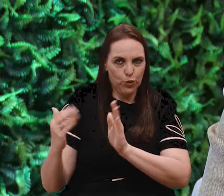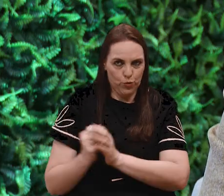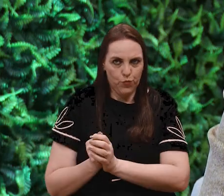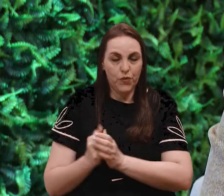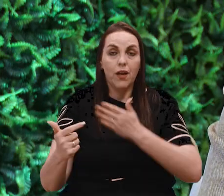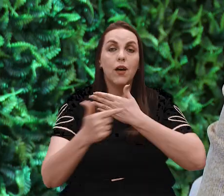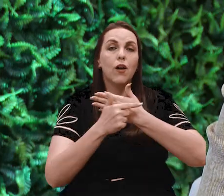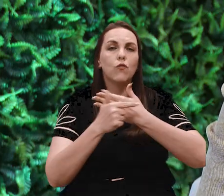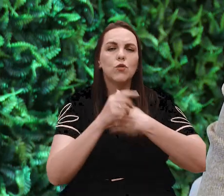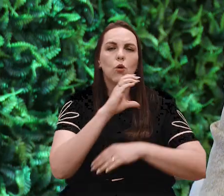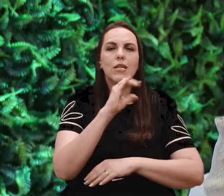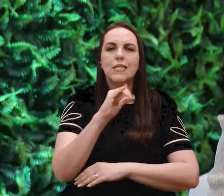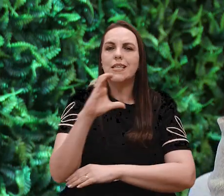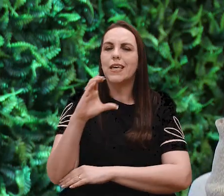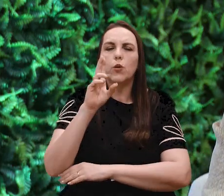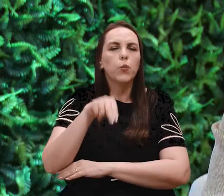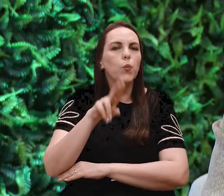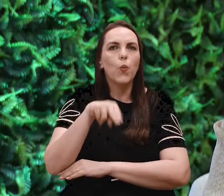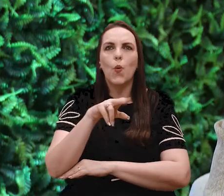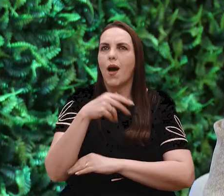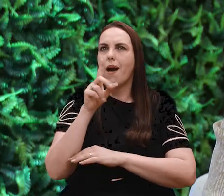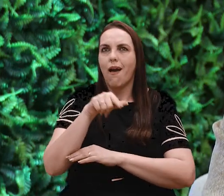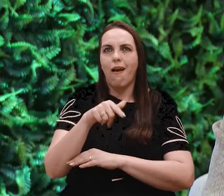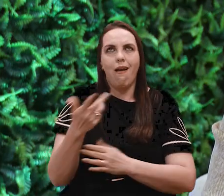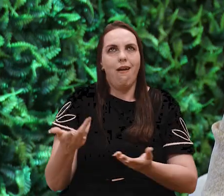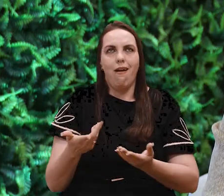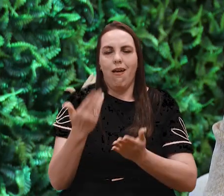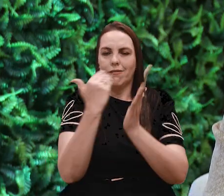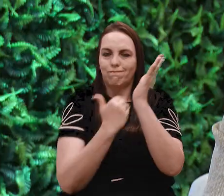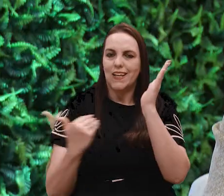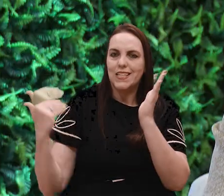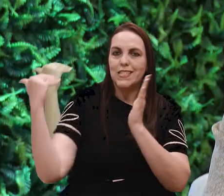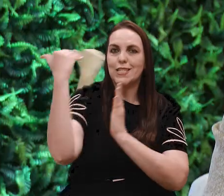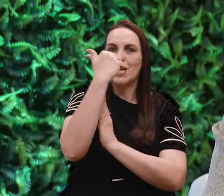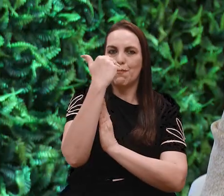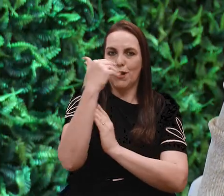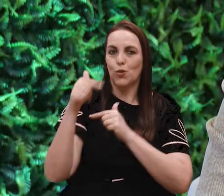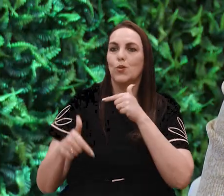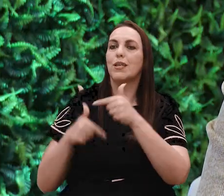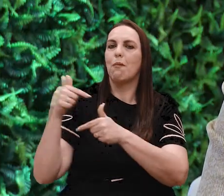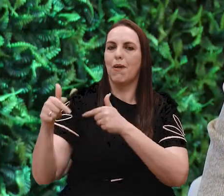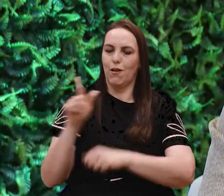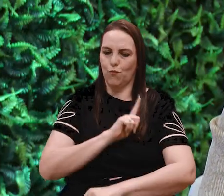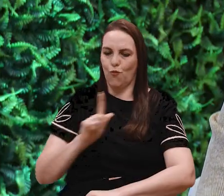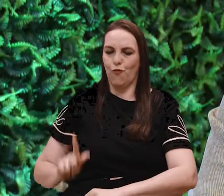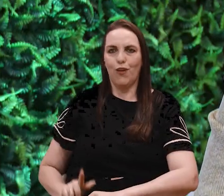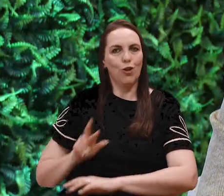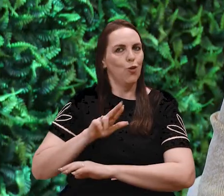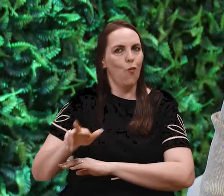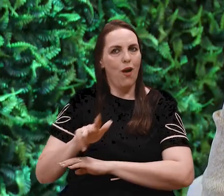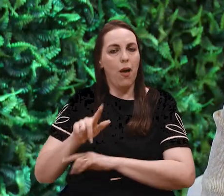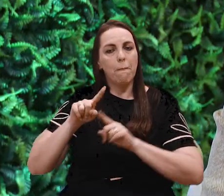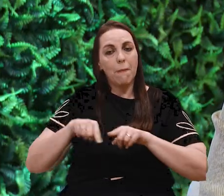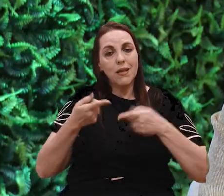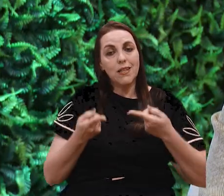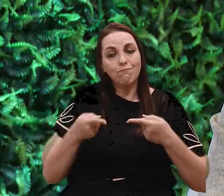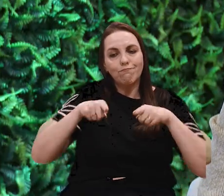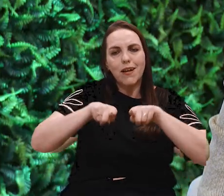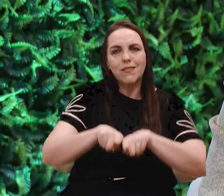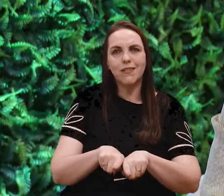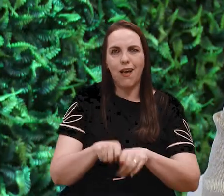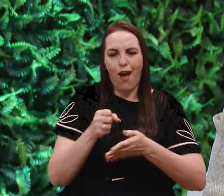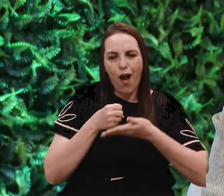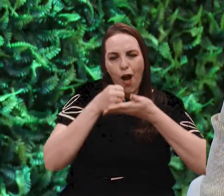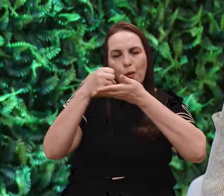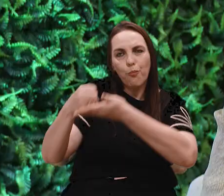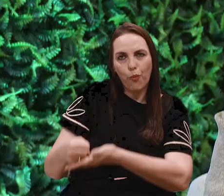nunca é transpor o serviço governamental, mas sim servir de auxiliador